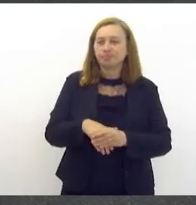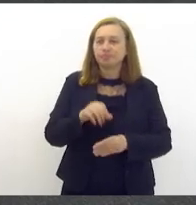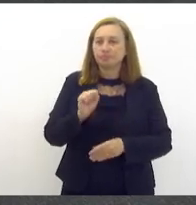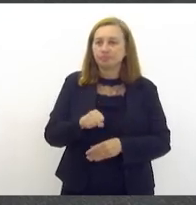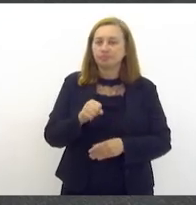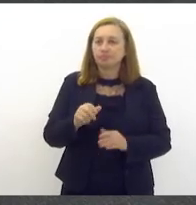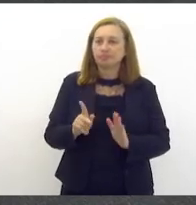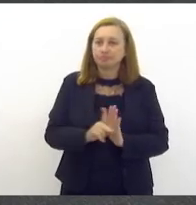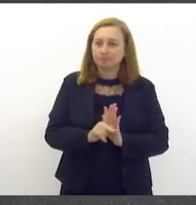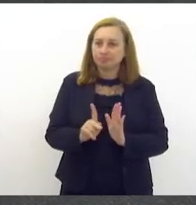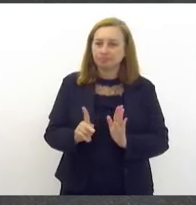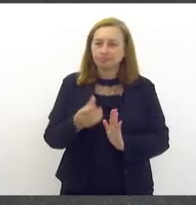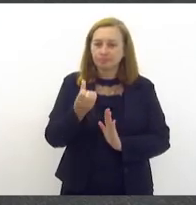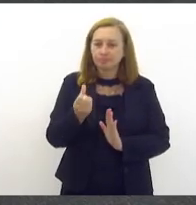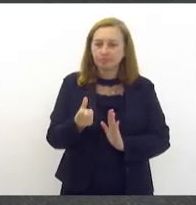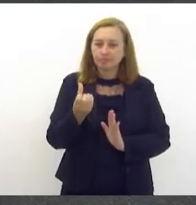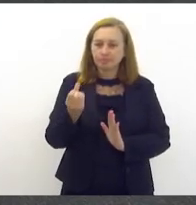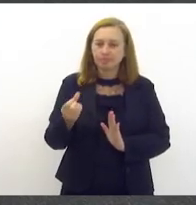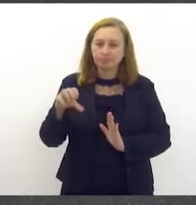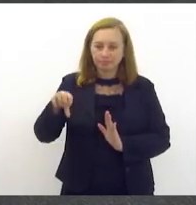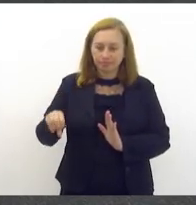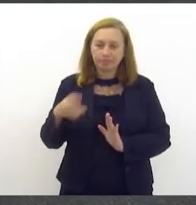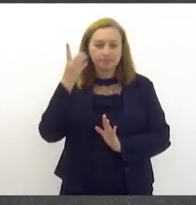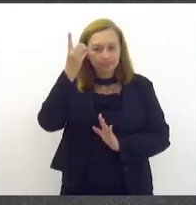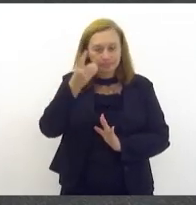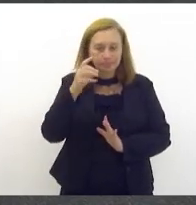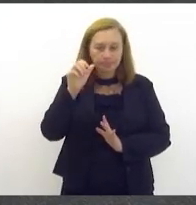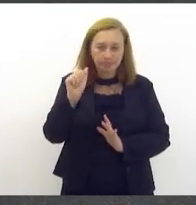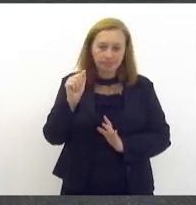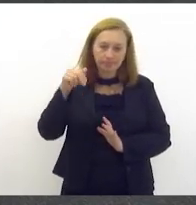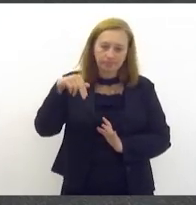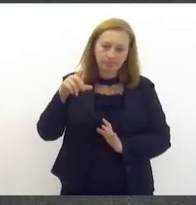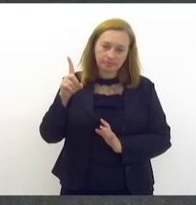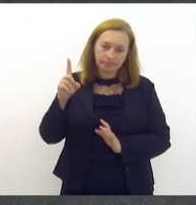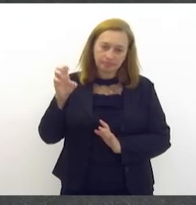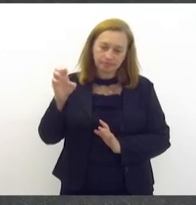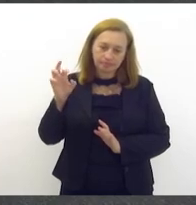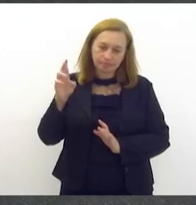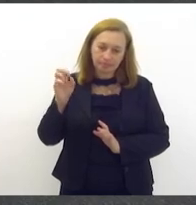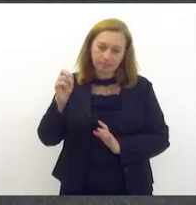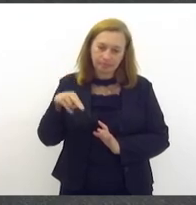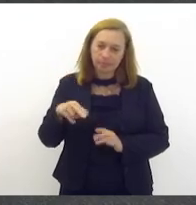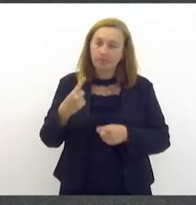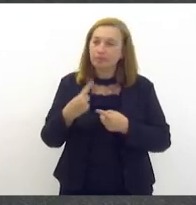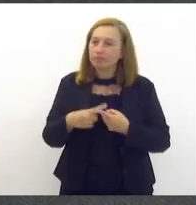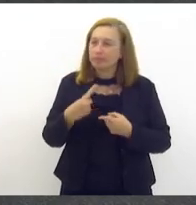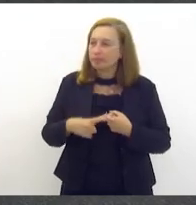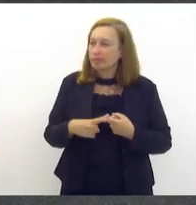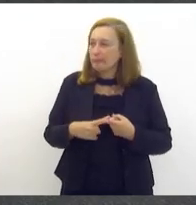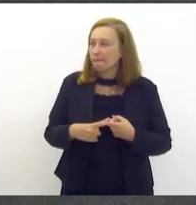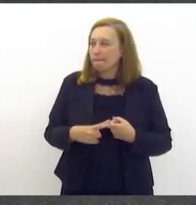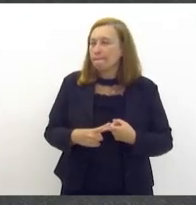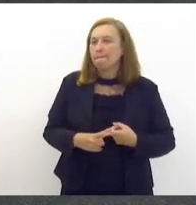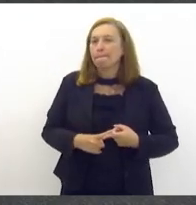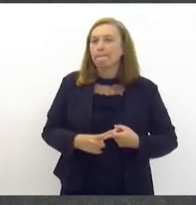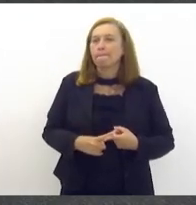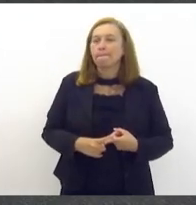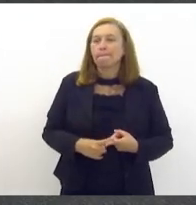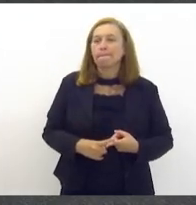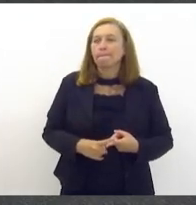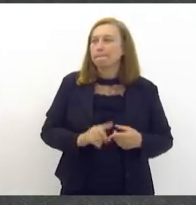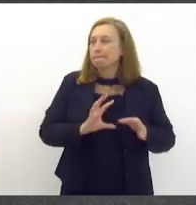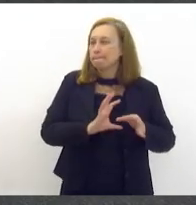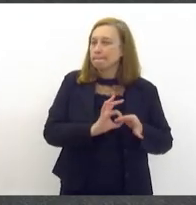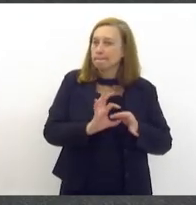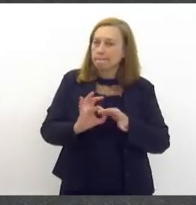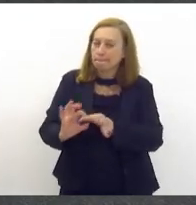ao projeto 669 do deputado Anderson Moraes, porque ele vai na racionalidade. O que